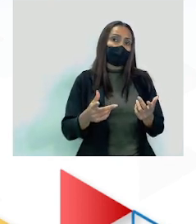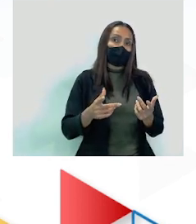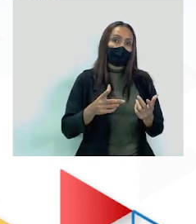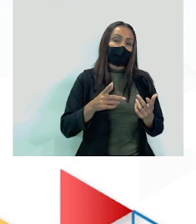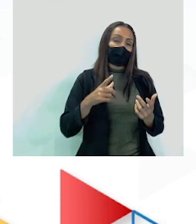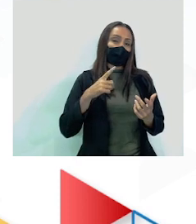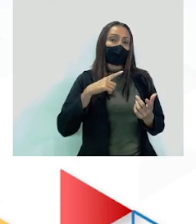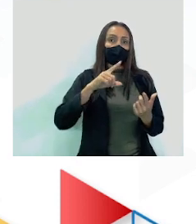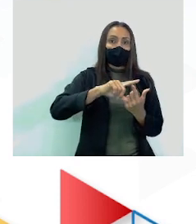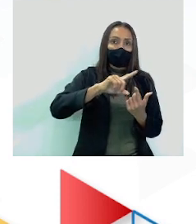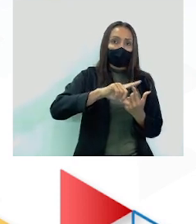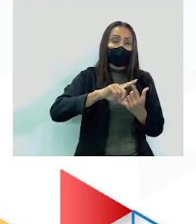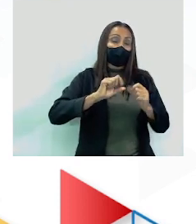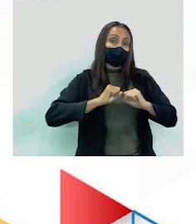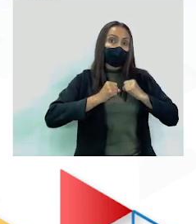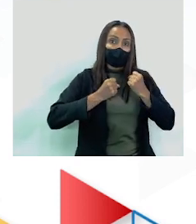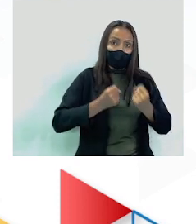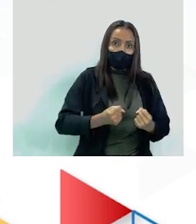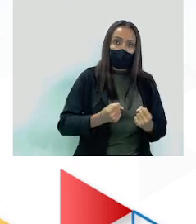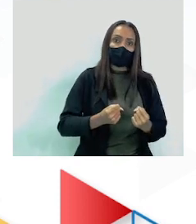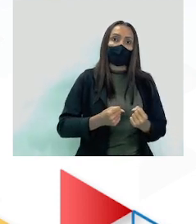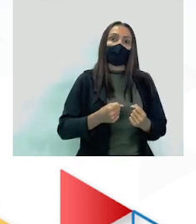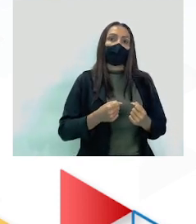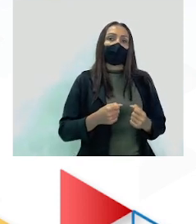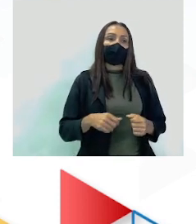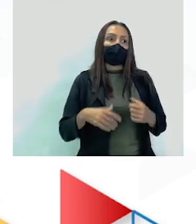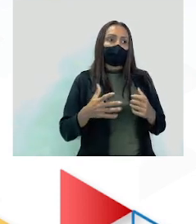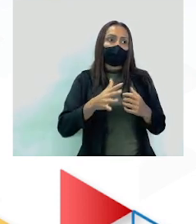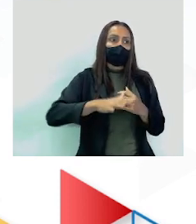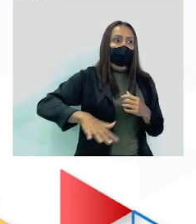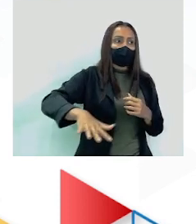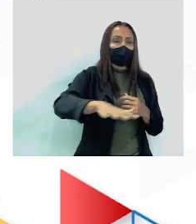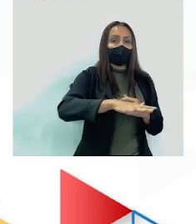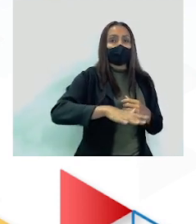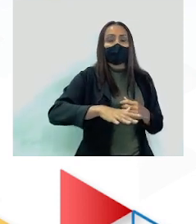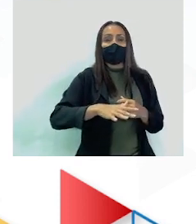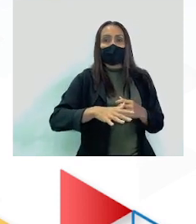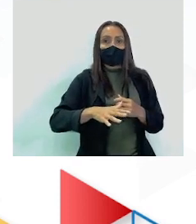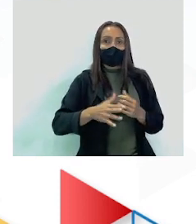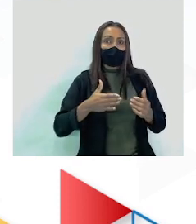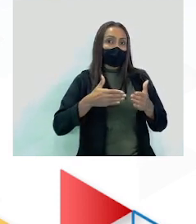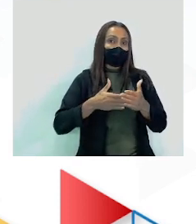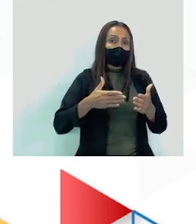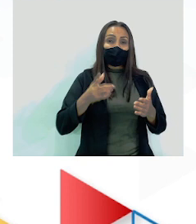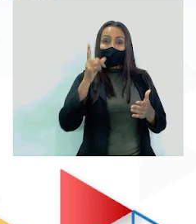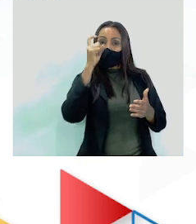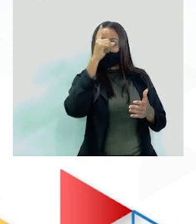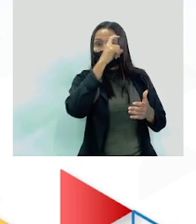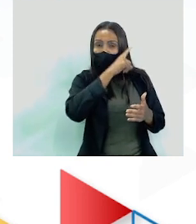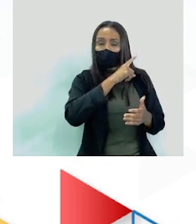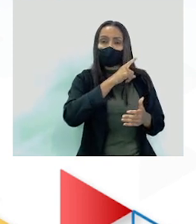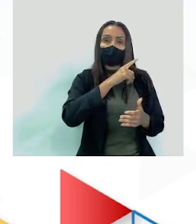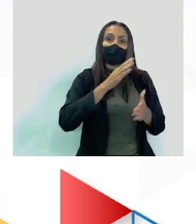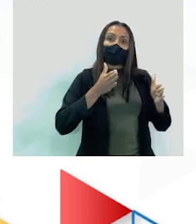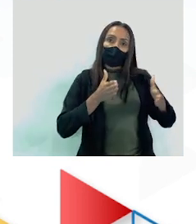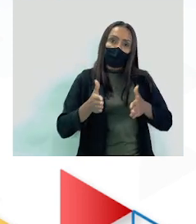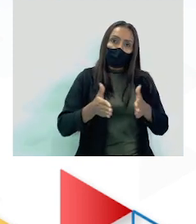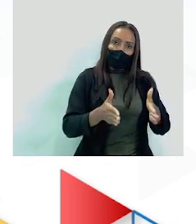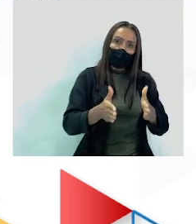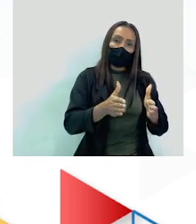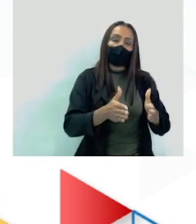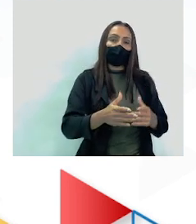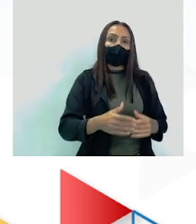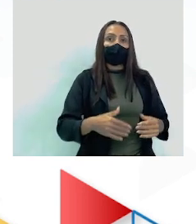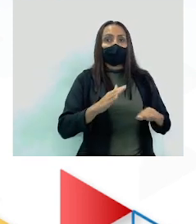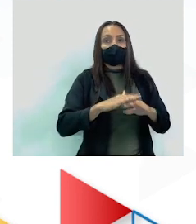ruído. Então, o esforço no uso da trilha, né? Essa maior erosão, ambientes mais difíceis de passar, isso vai determinar se você faz a trilha